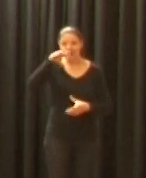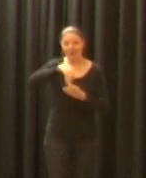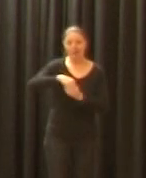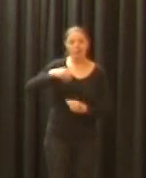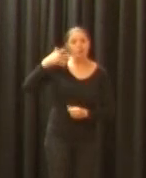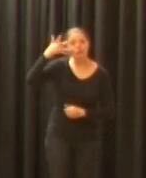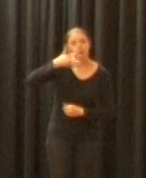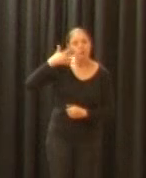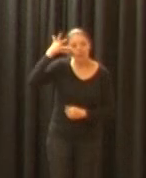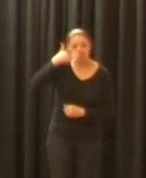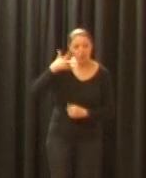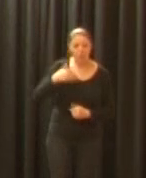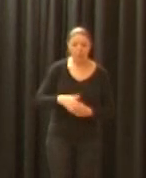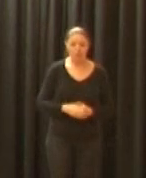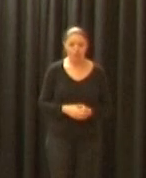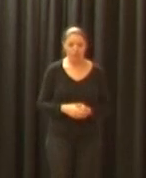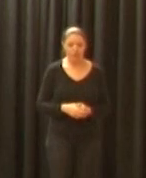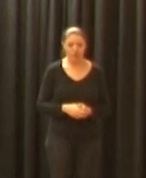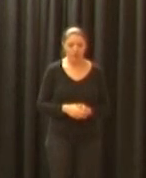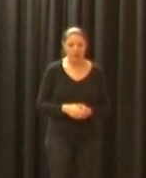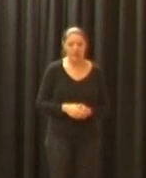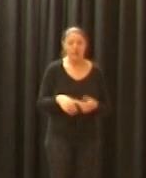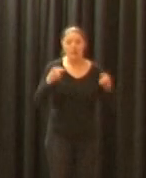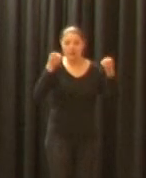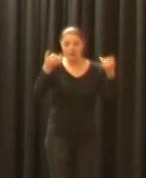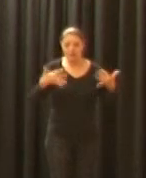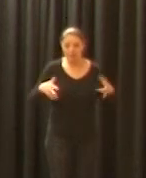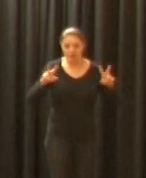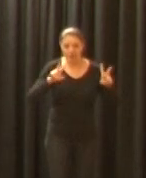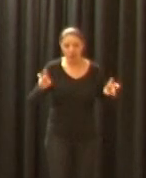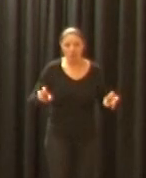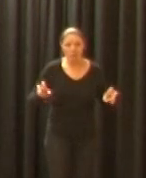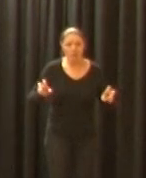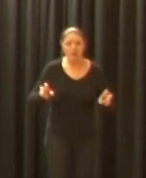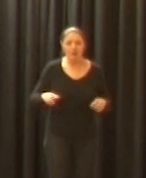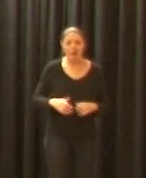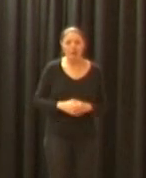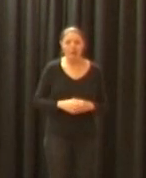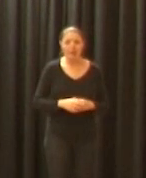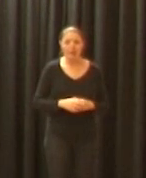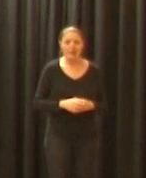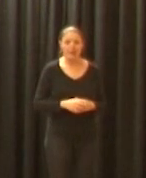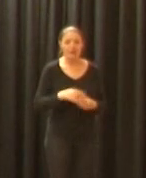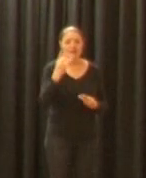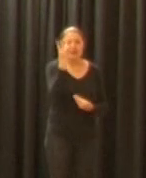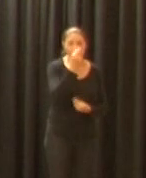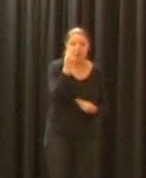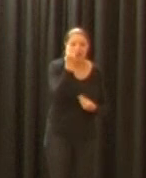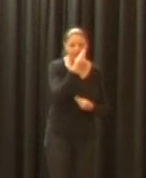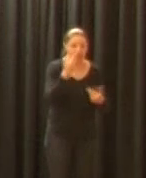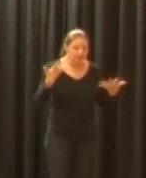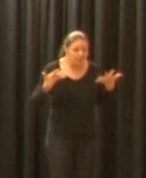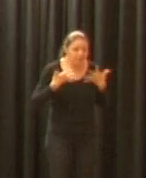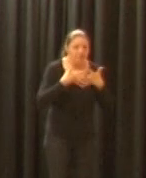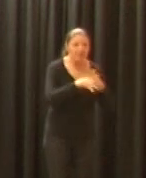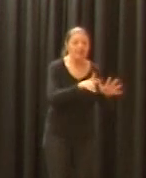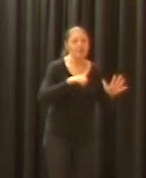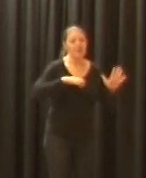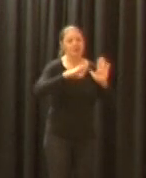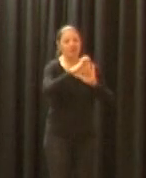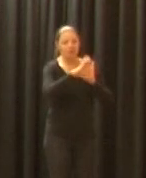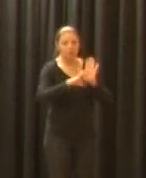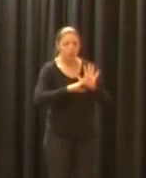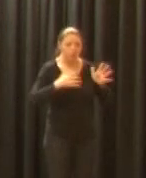para restaurar um estatuto de naturalidade da intersexualidade ameaçada, por exemplo,